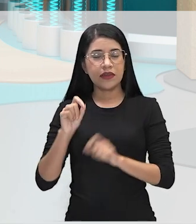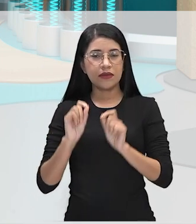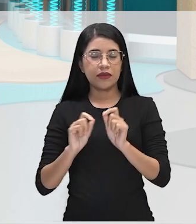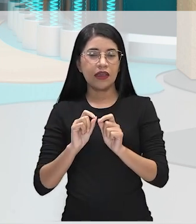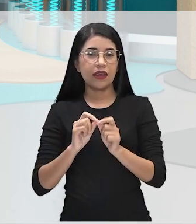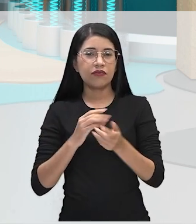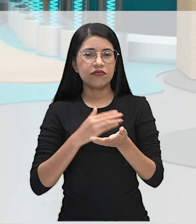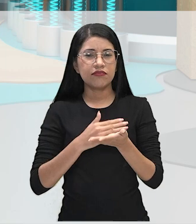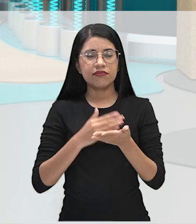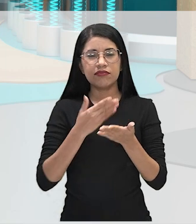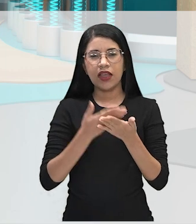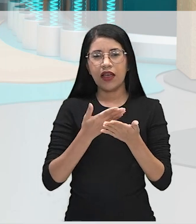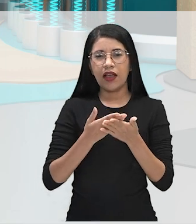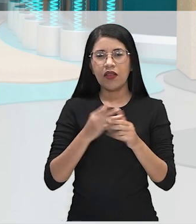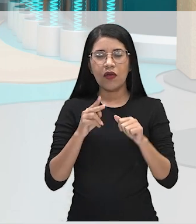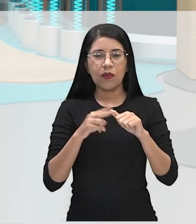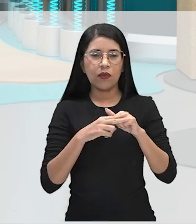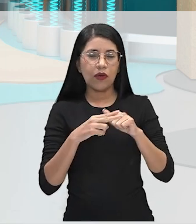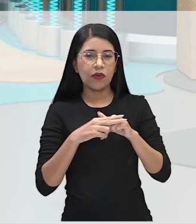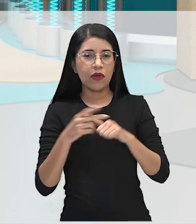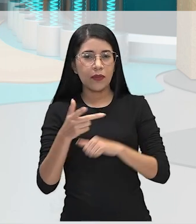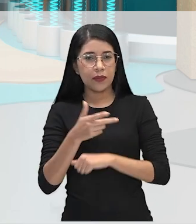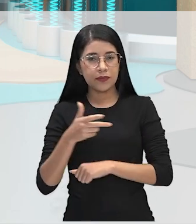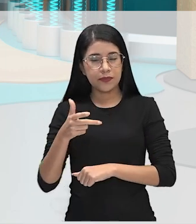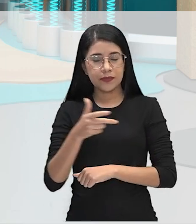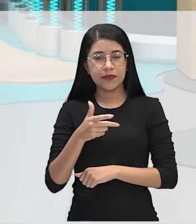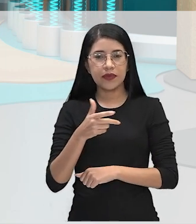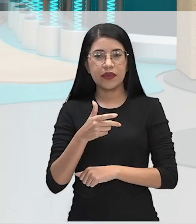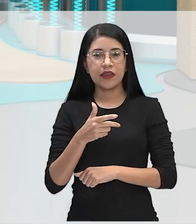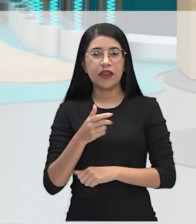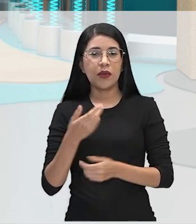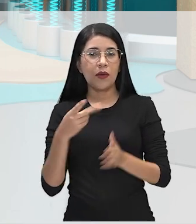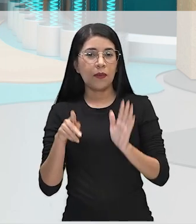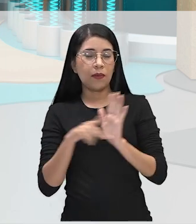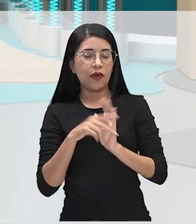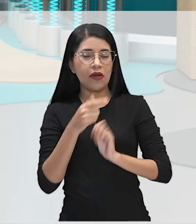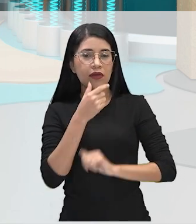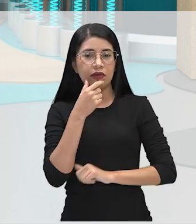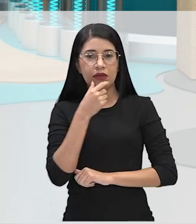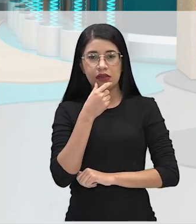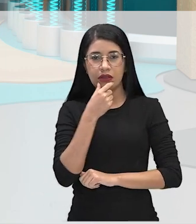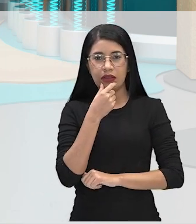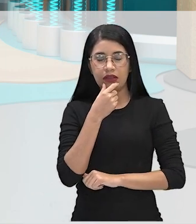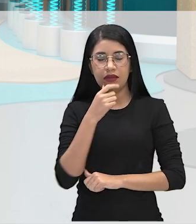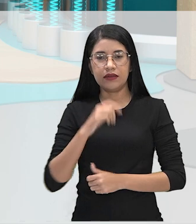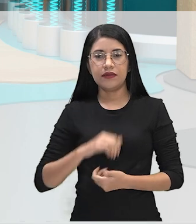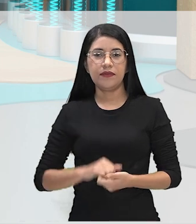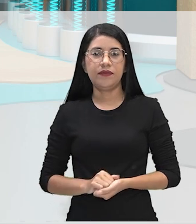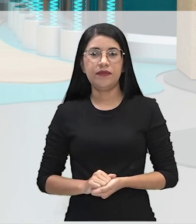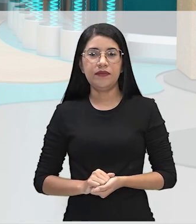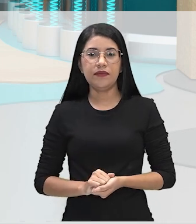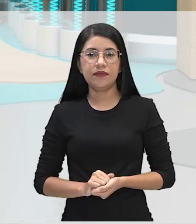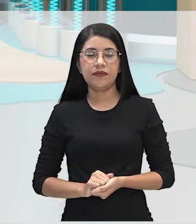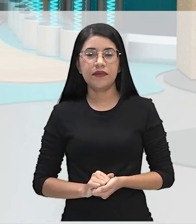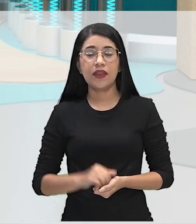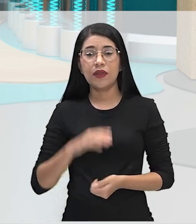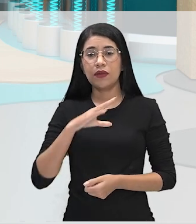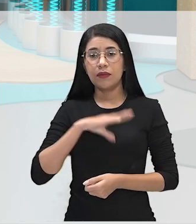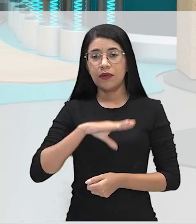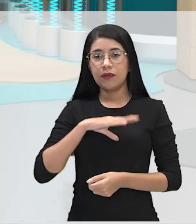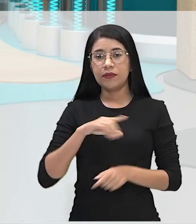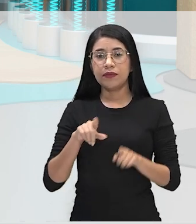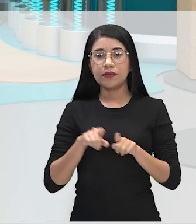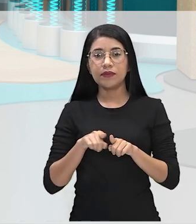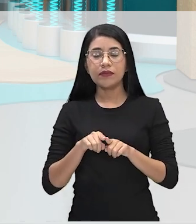aula os pronomes do caso reto na língua inglesa, que são os subject pronouns. Na língua portuguesa nós